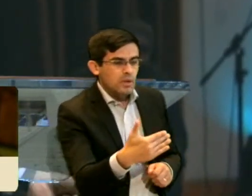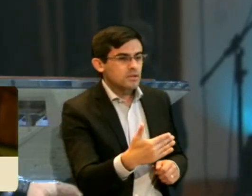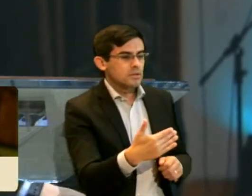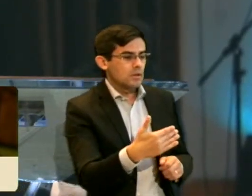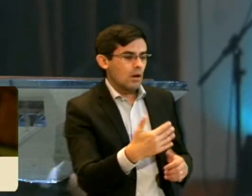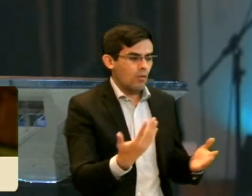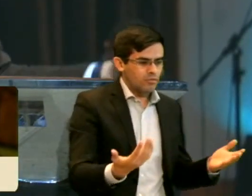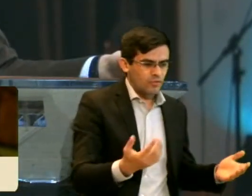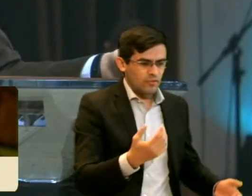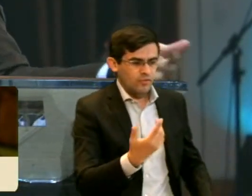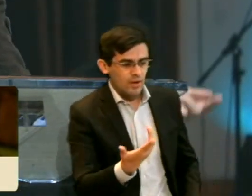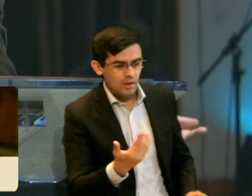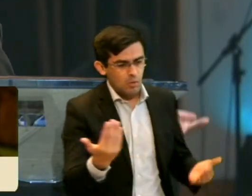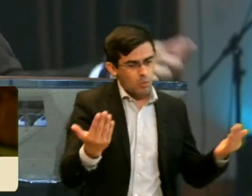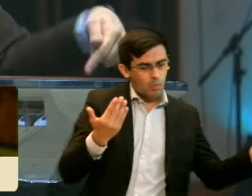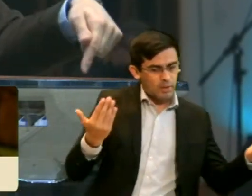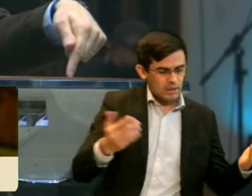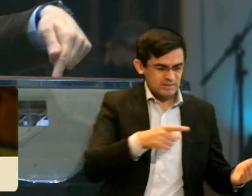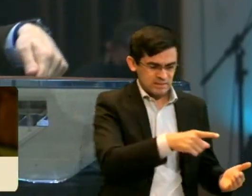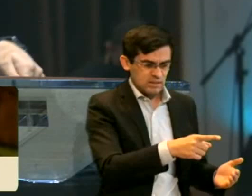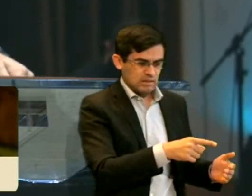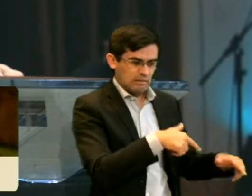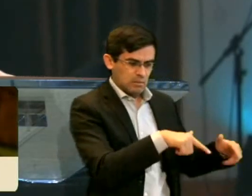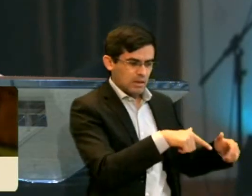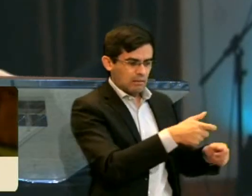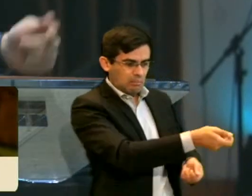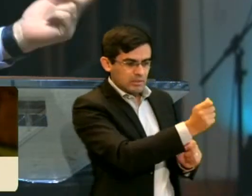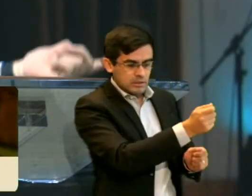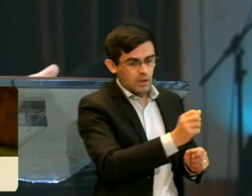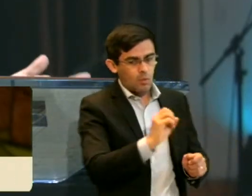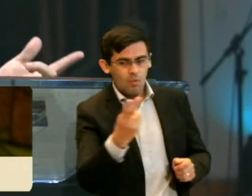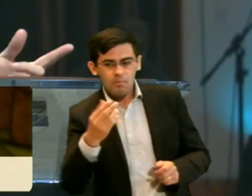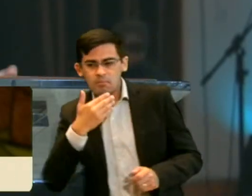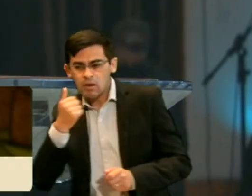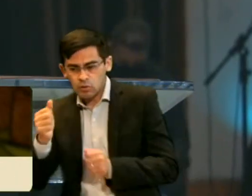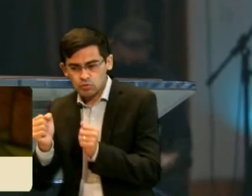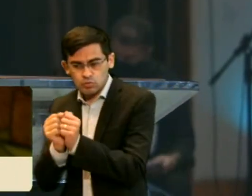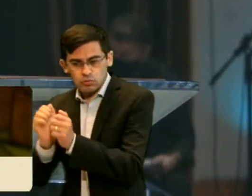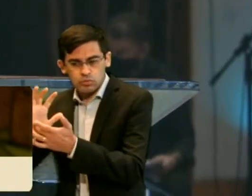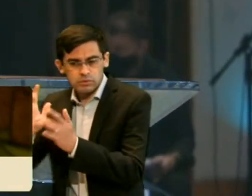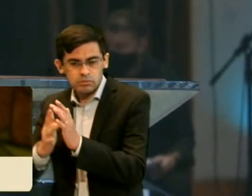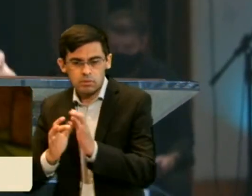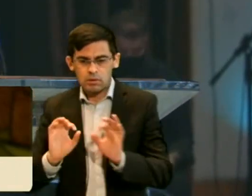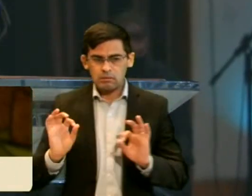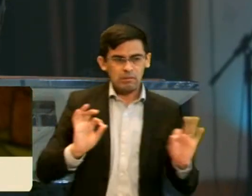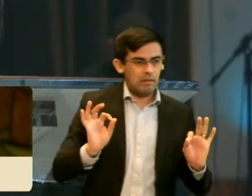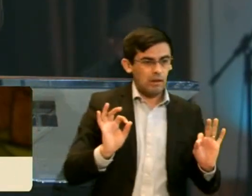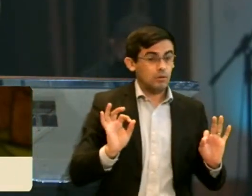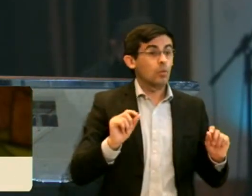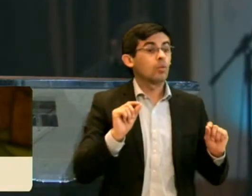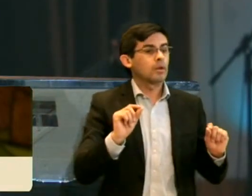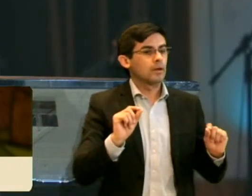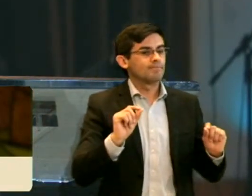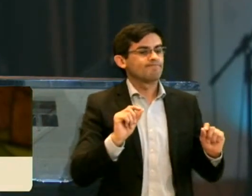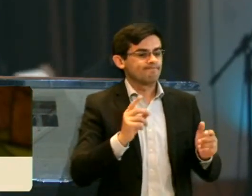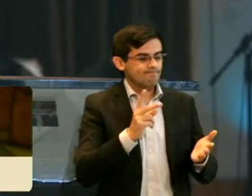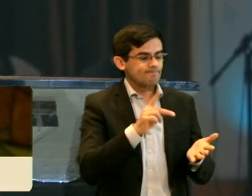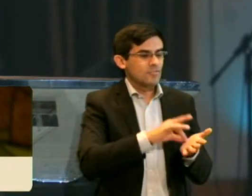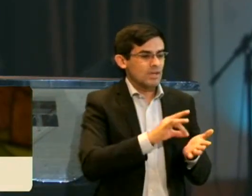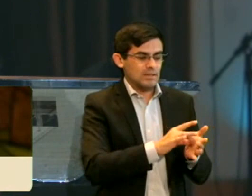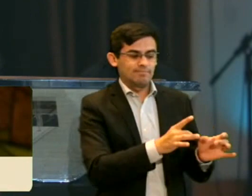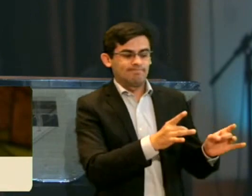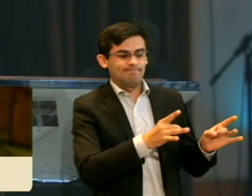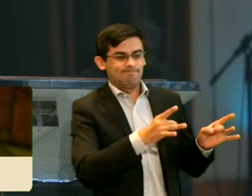não vai lá avaliar se o negócio é bom, não é bom, ou o tamanho da perda. Ele se entrega